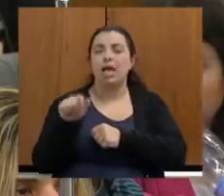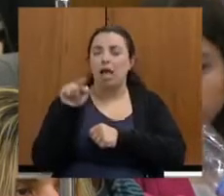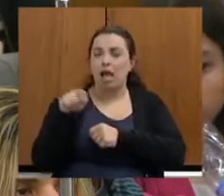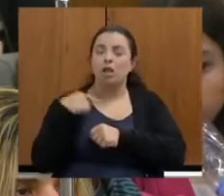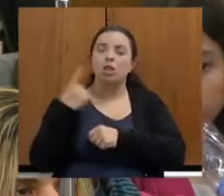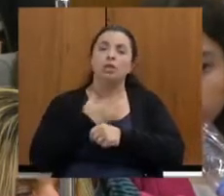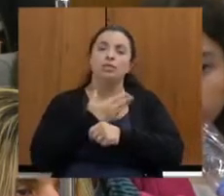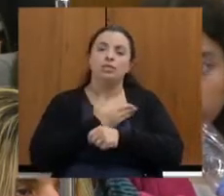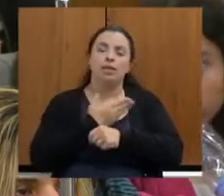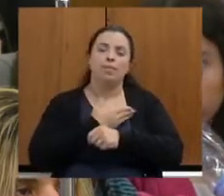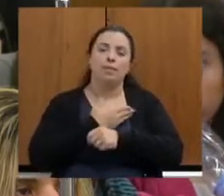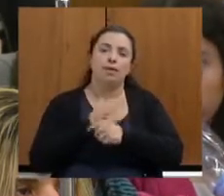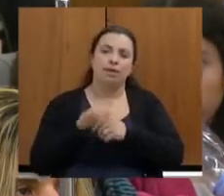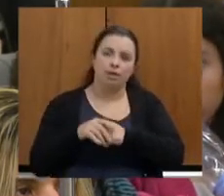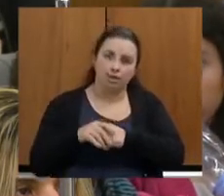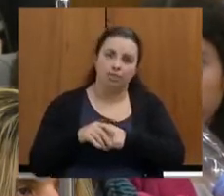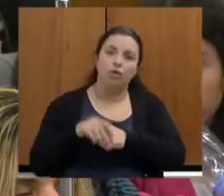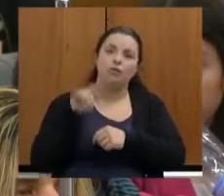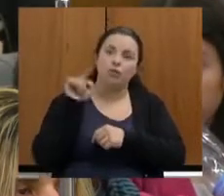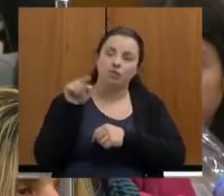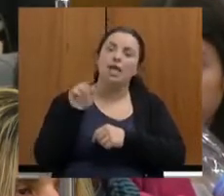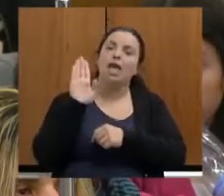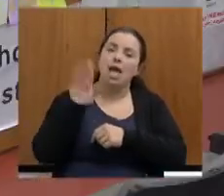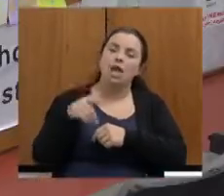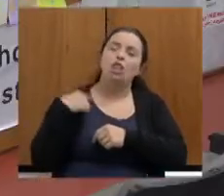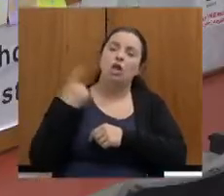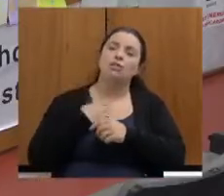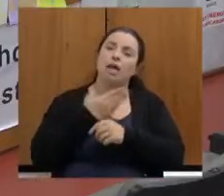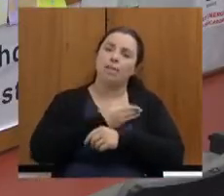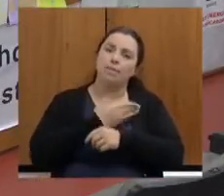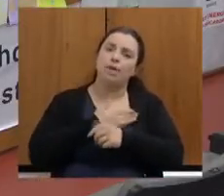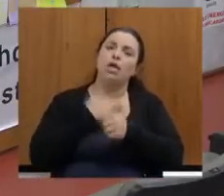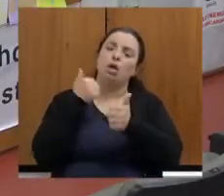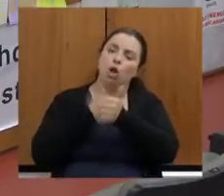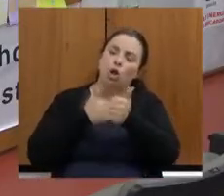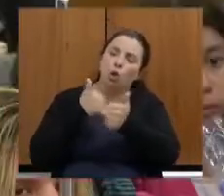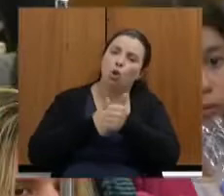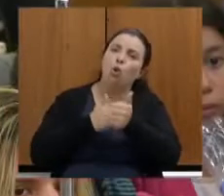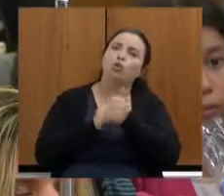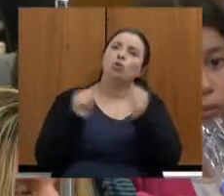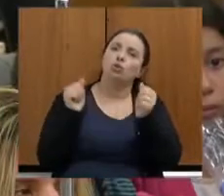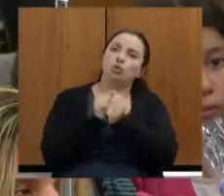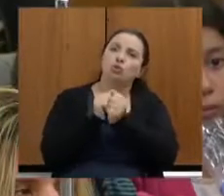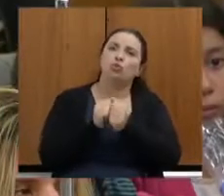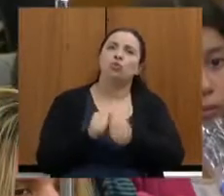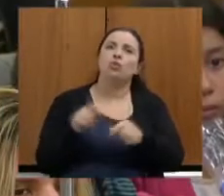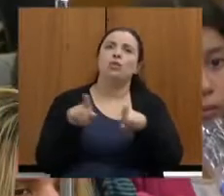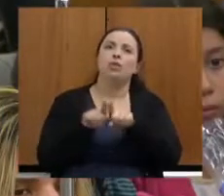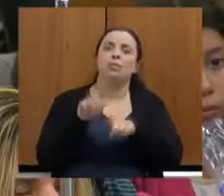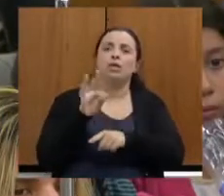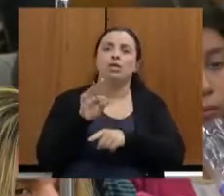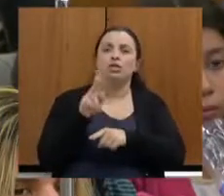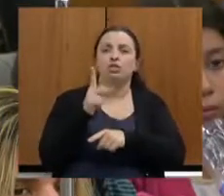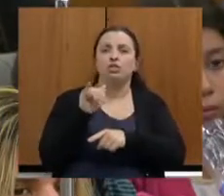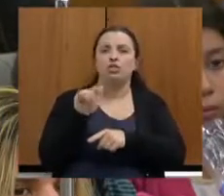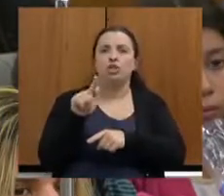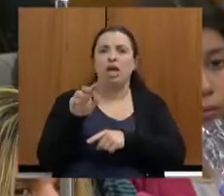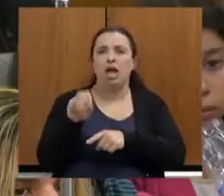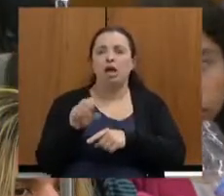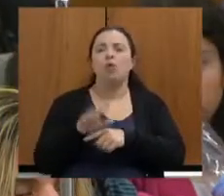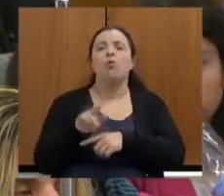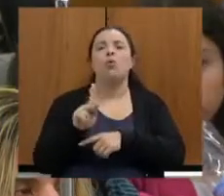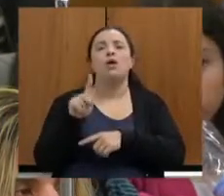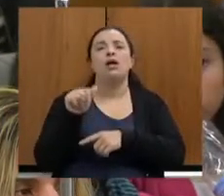tá ali mas vocês é a nossa companheira de luta Thiago tá aqui Karine que tá ali eu quero